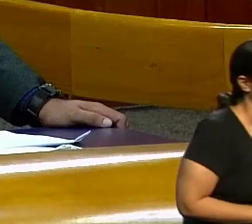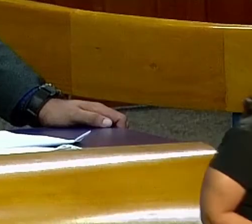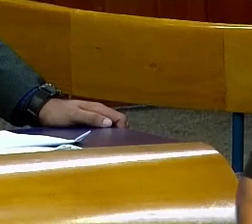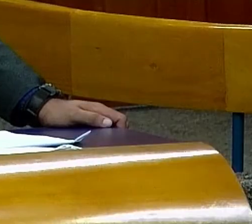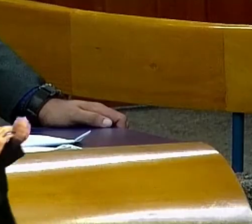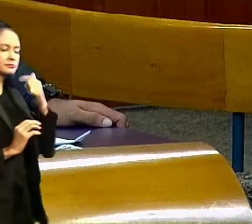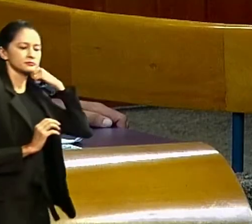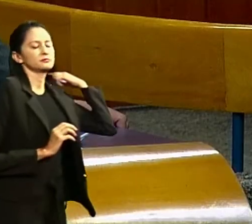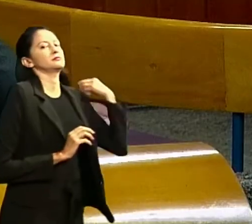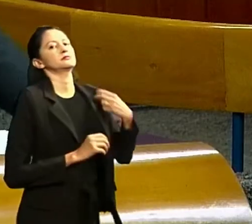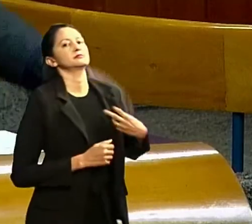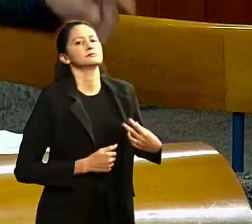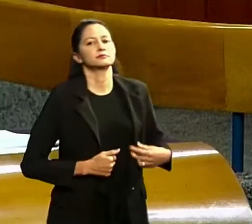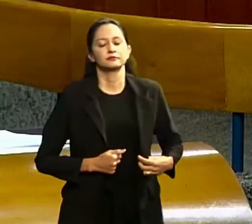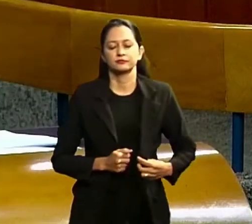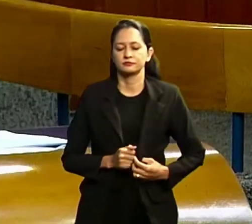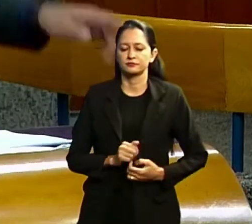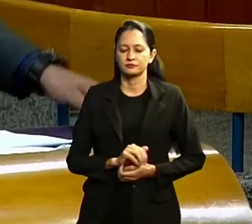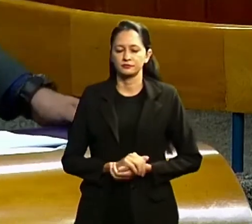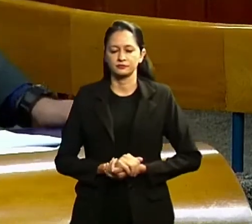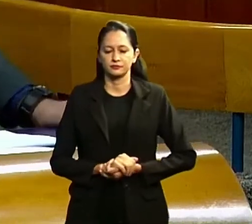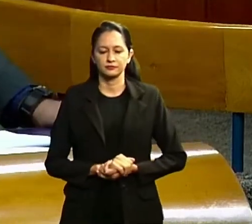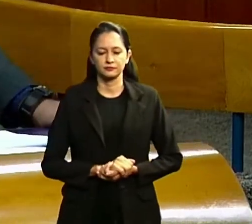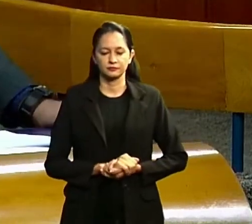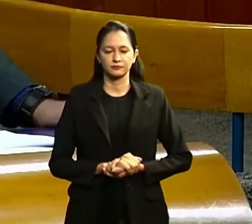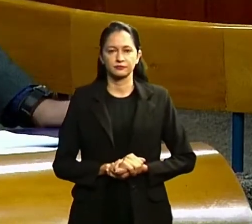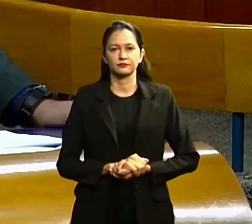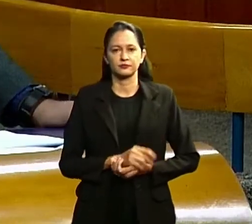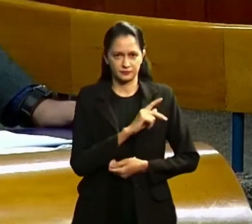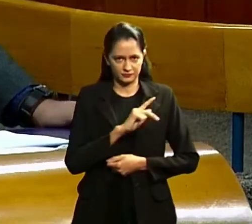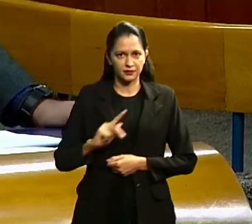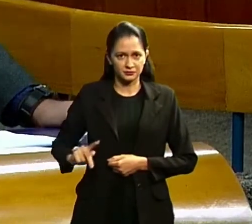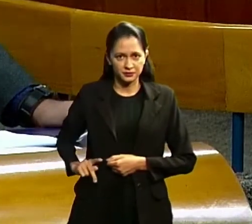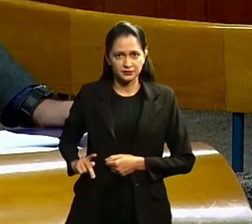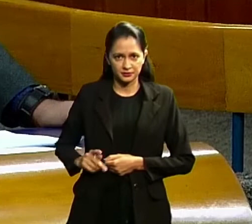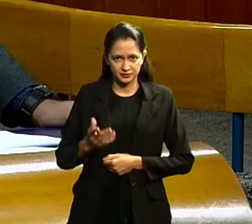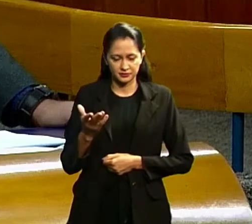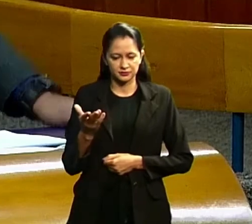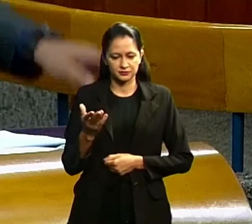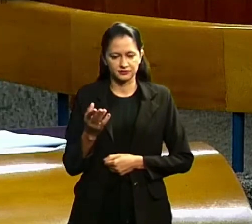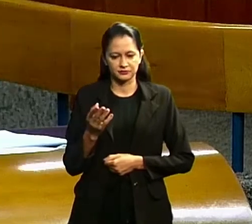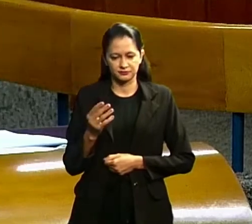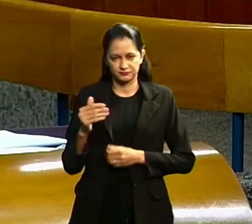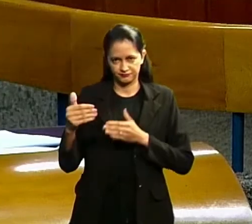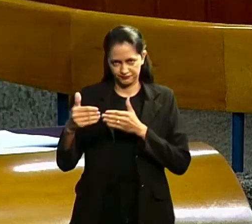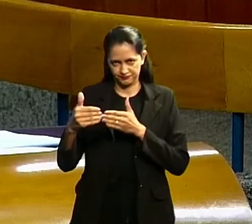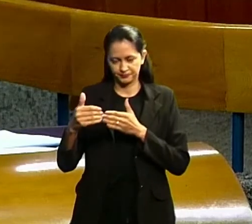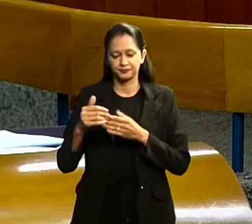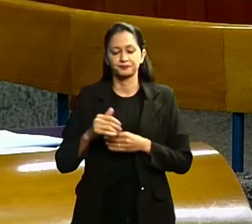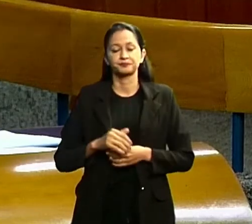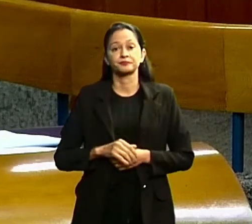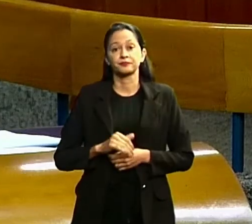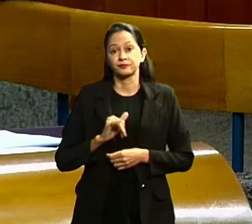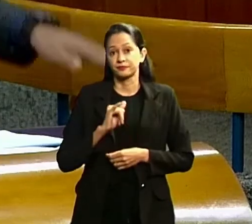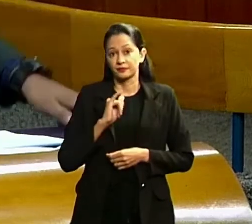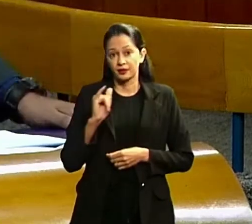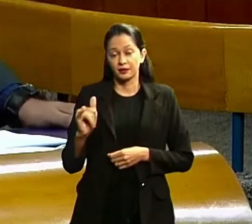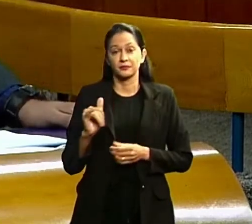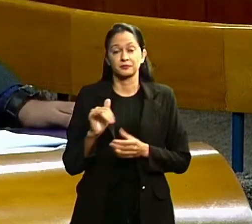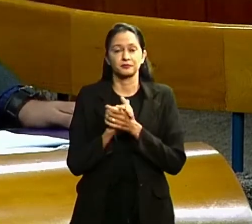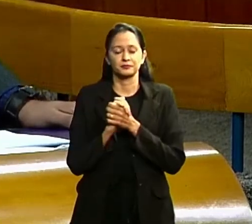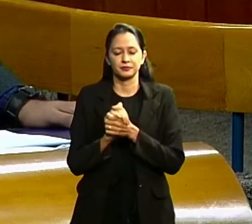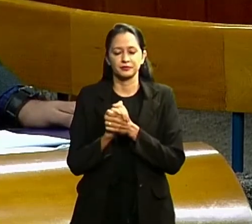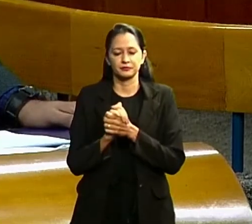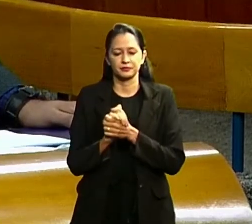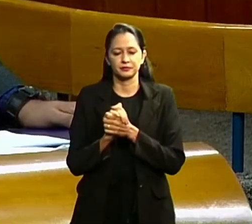quero, Leandro Senna, deixa eu falar com o presidente. Presidente Romário Policarpo, chamei, eu quero falar com ele. Eu quero parabenizar a Vossa Excelência